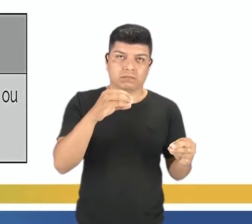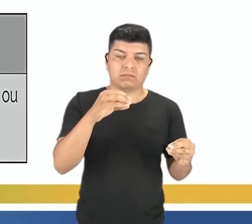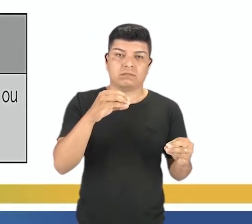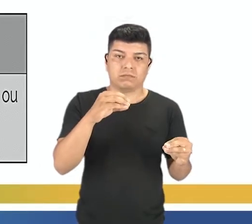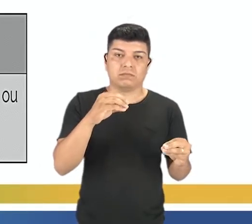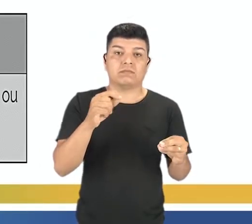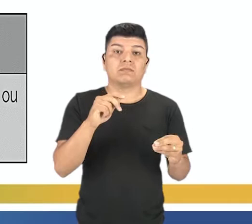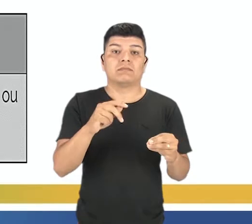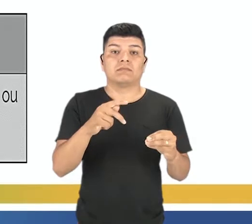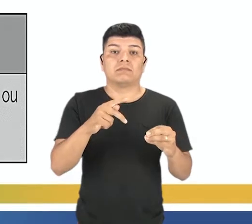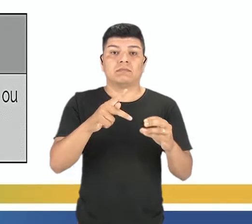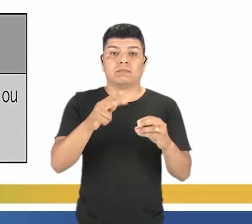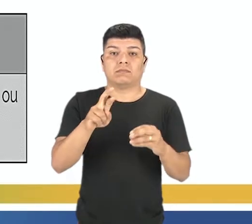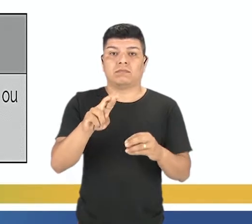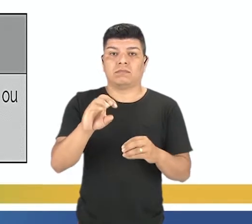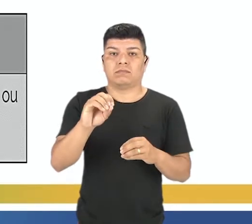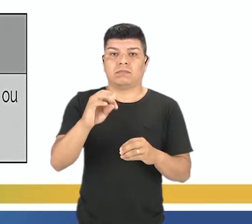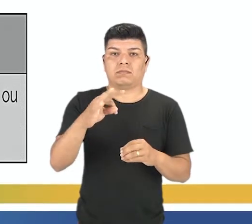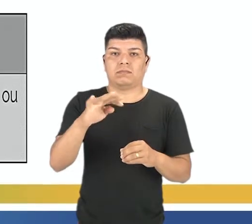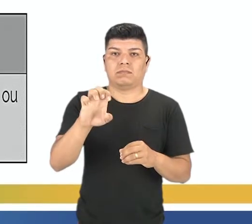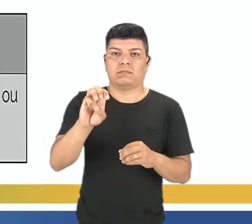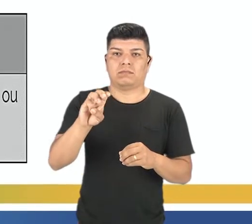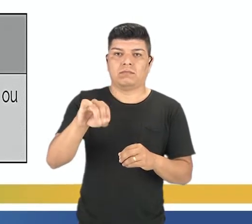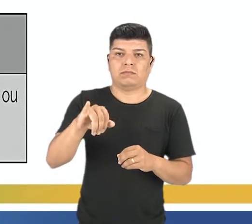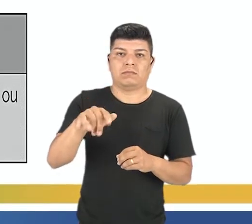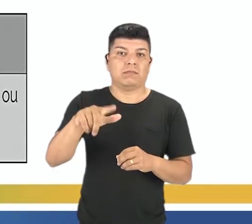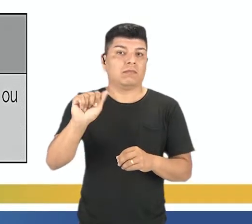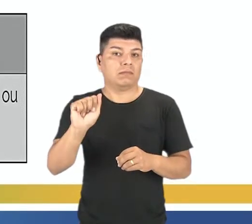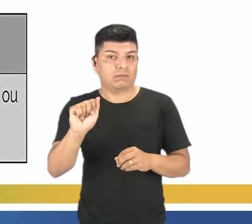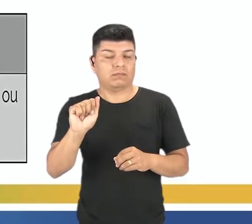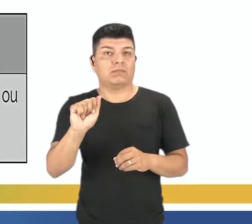são proteínas que produzem